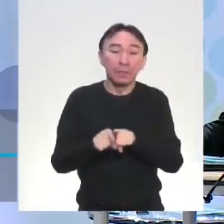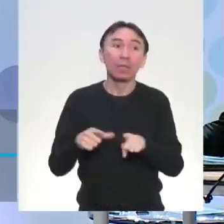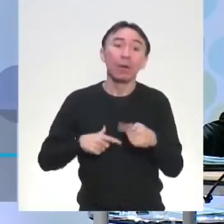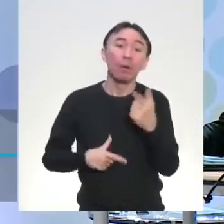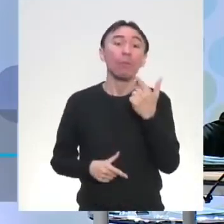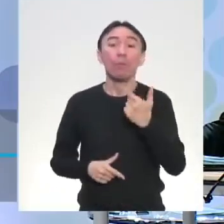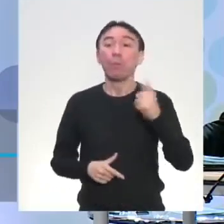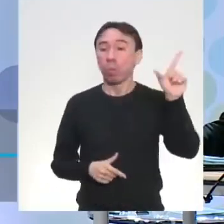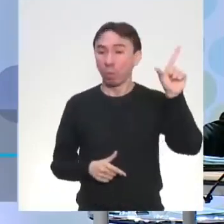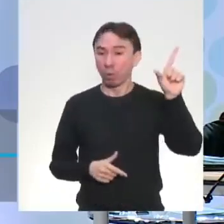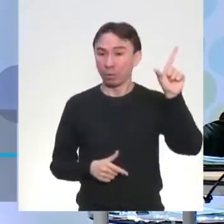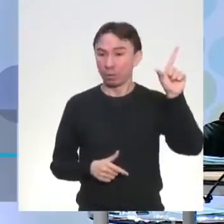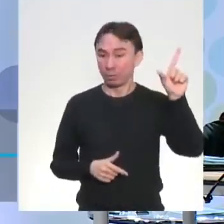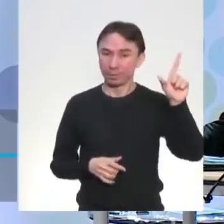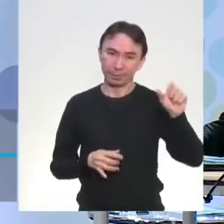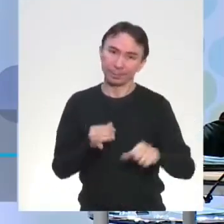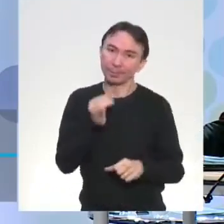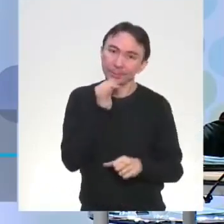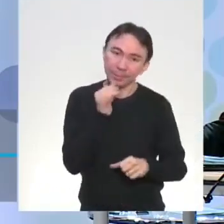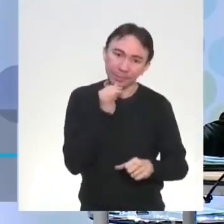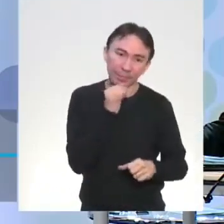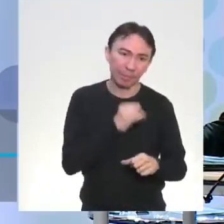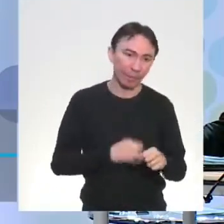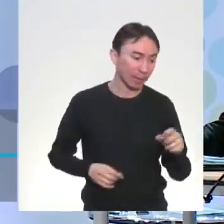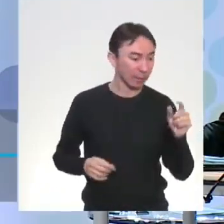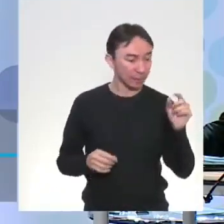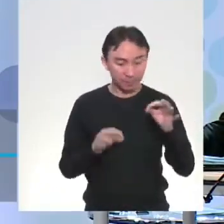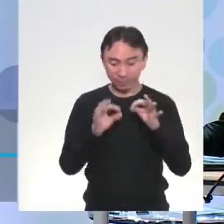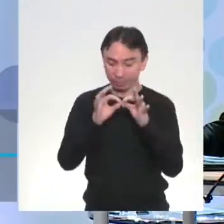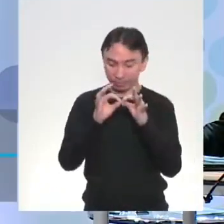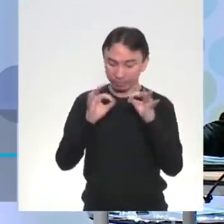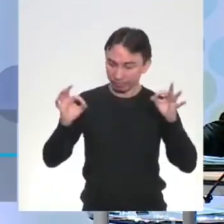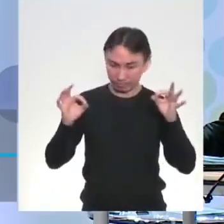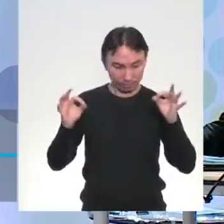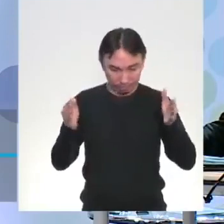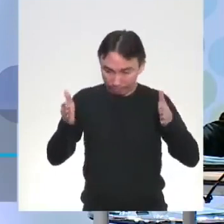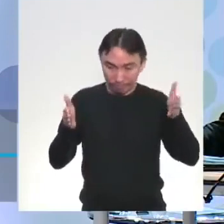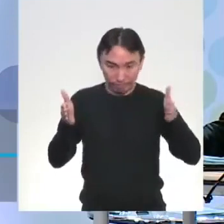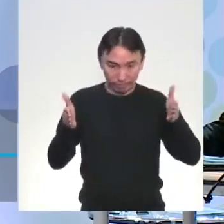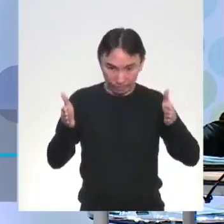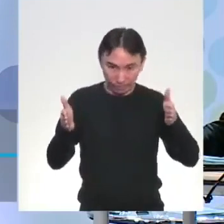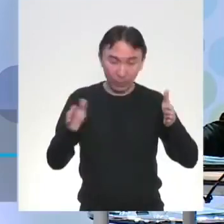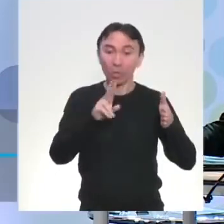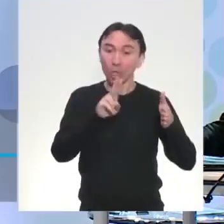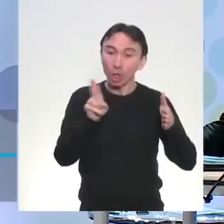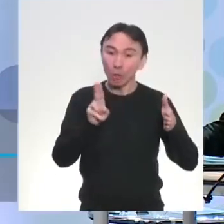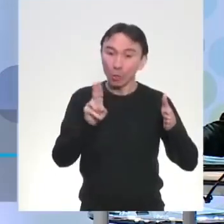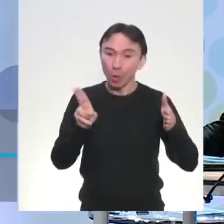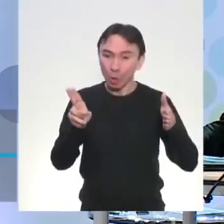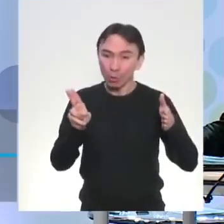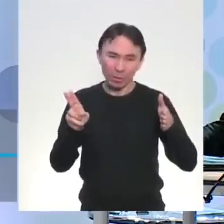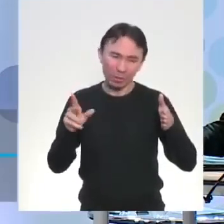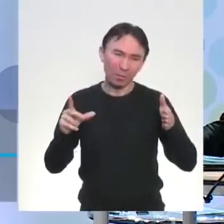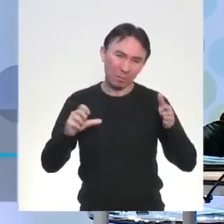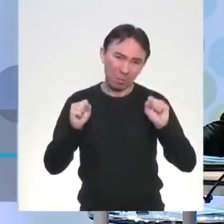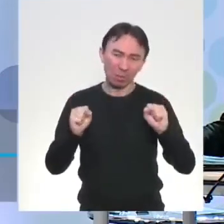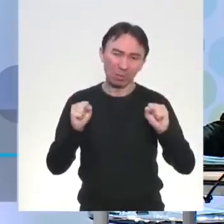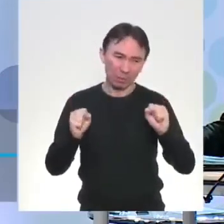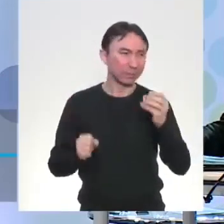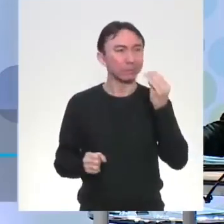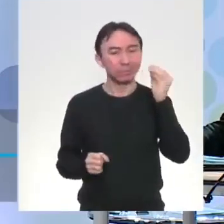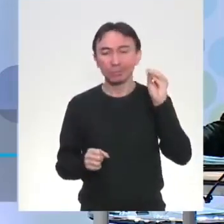é determinando os pontos dele, né? As suas extremidades. Então, nós podemos definir o nome através dessas